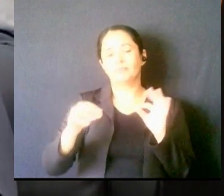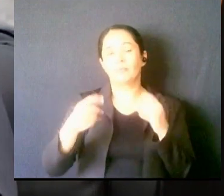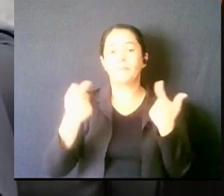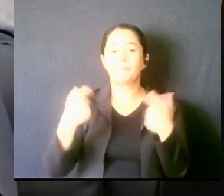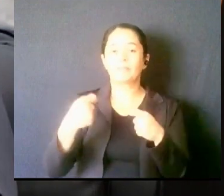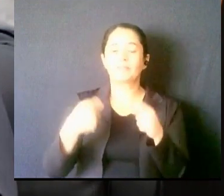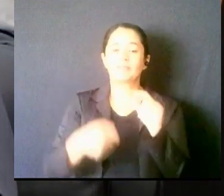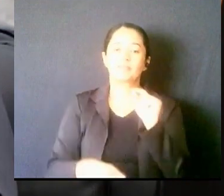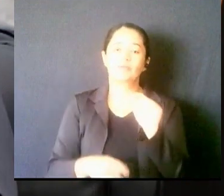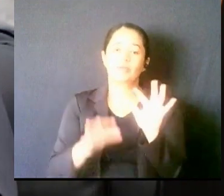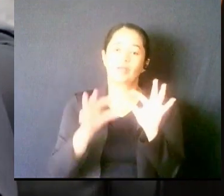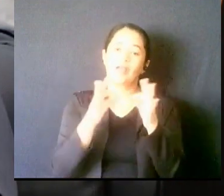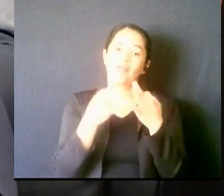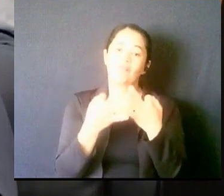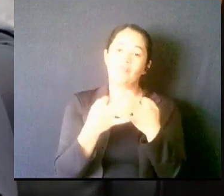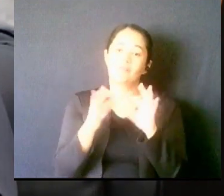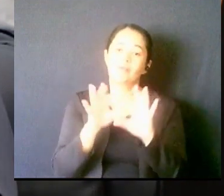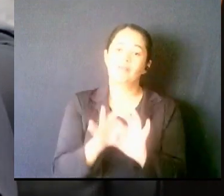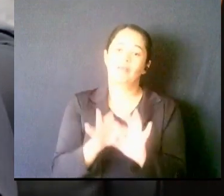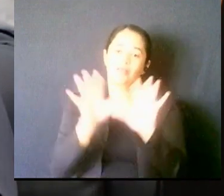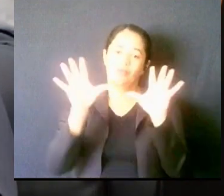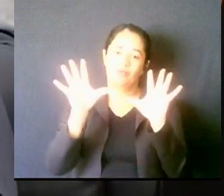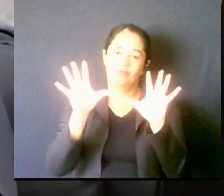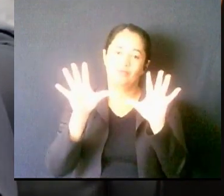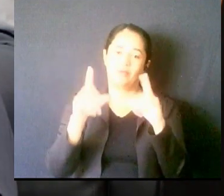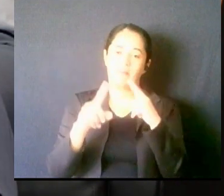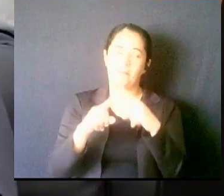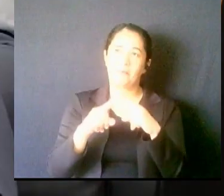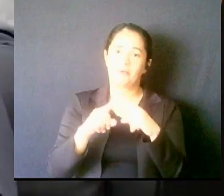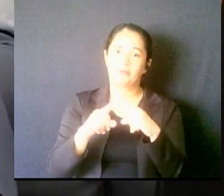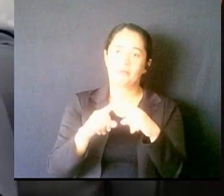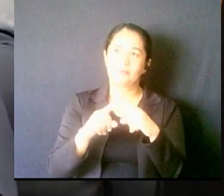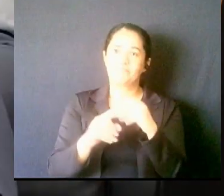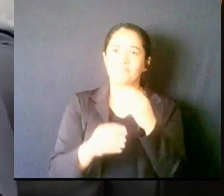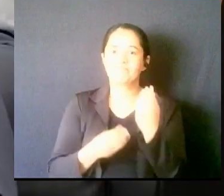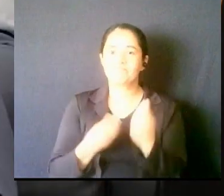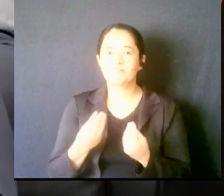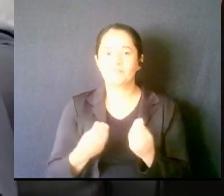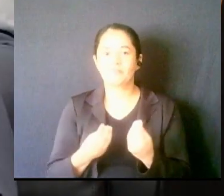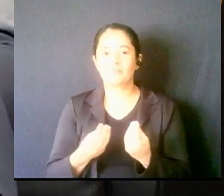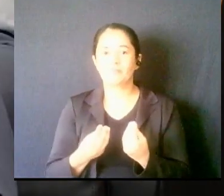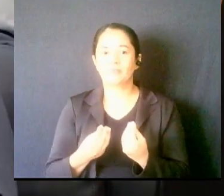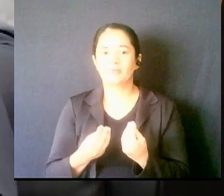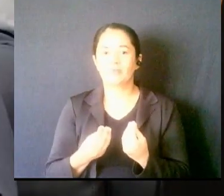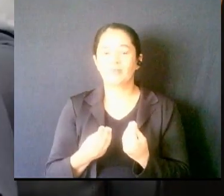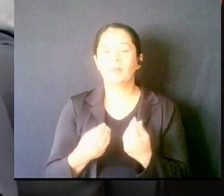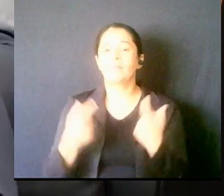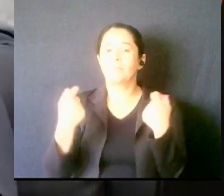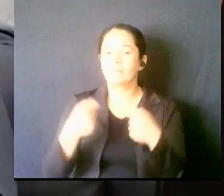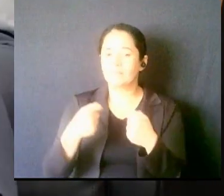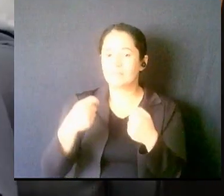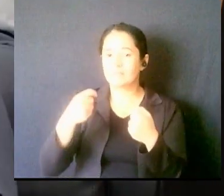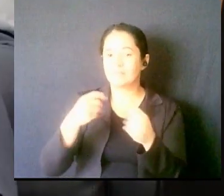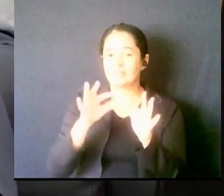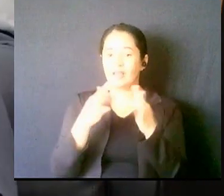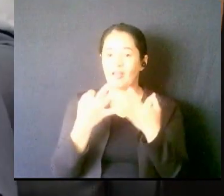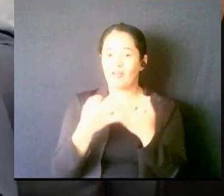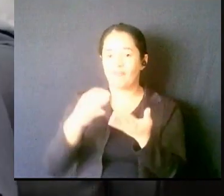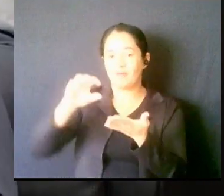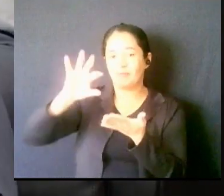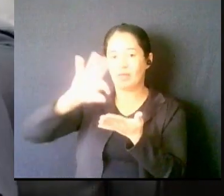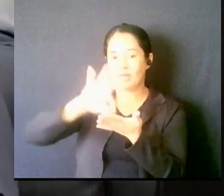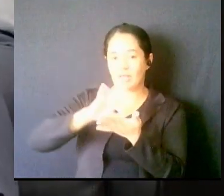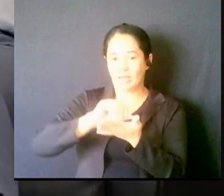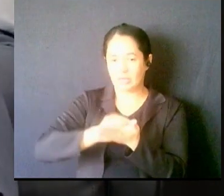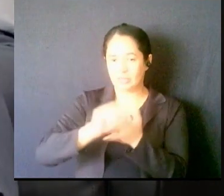autorizem, porque eles são se precisa de autorização do pai, porque eles são considerados métodos